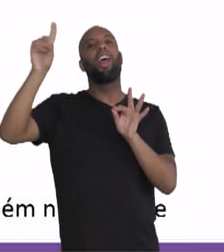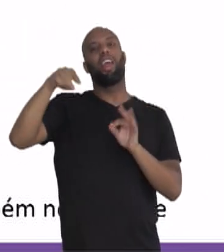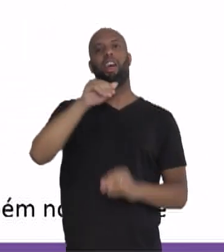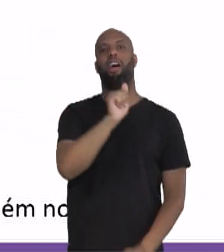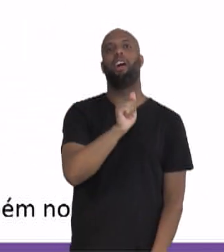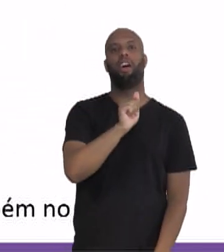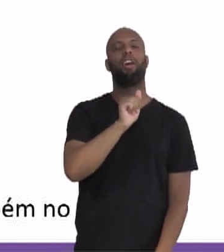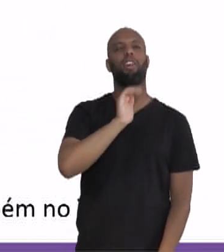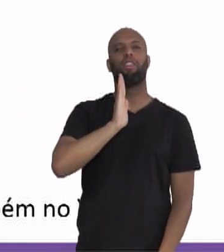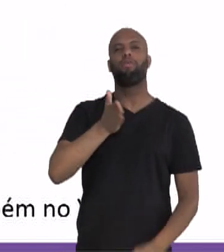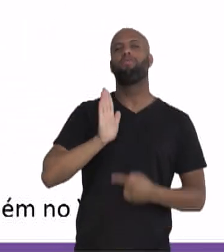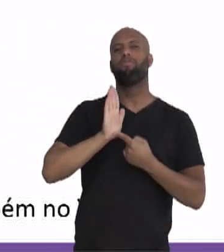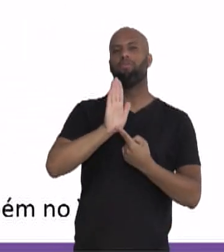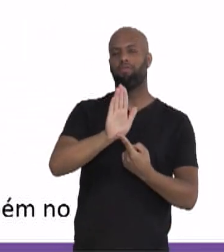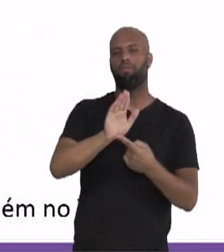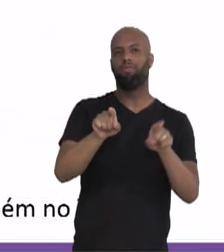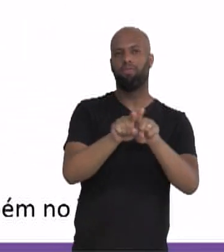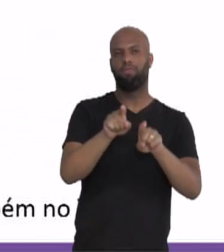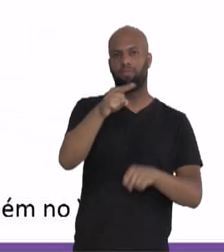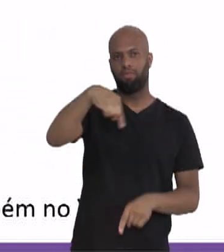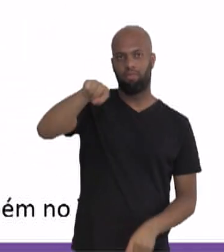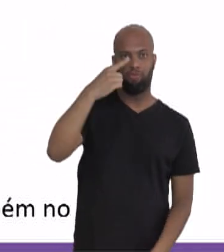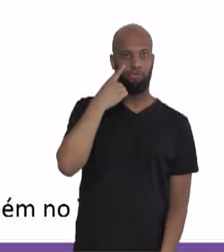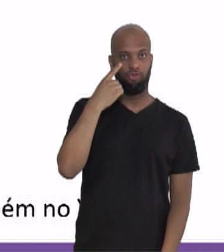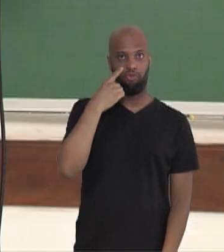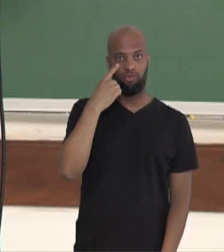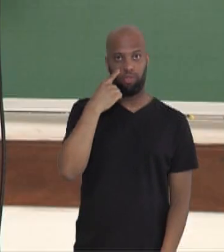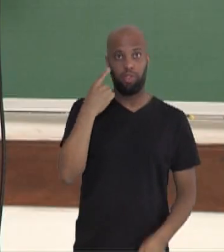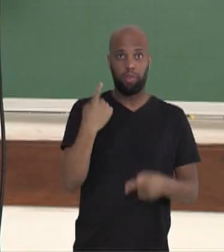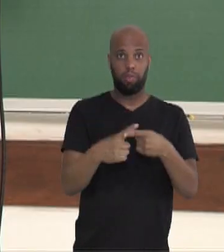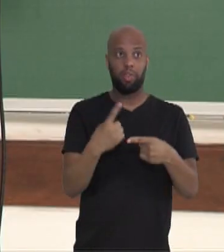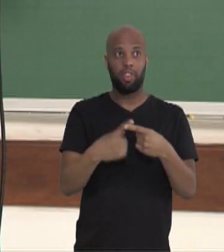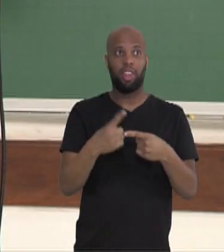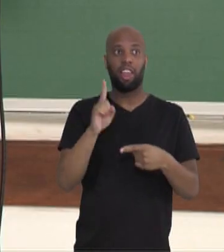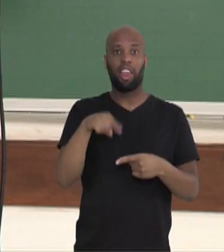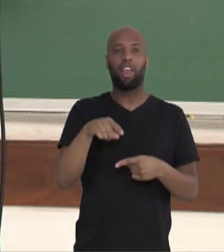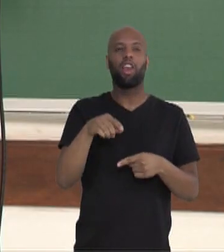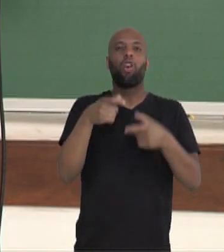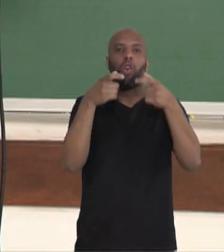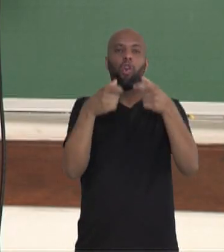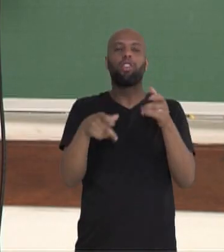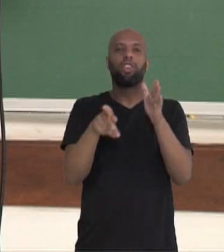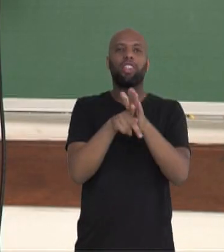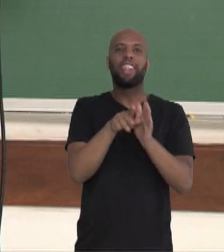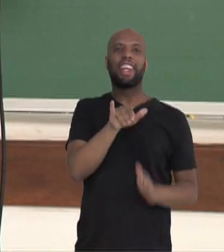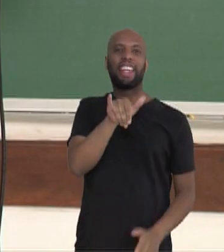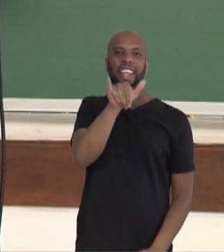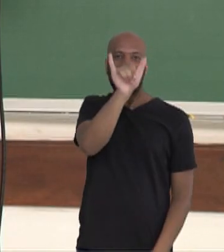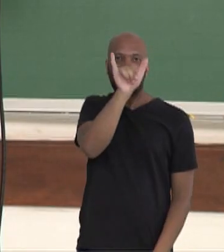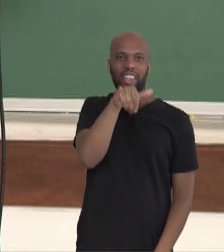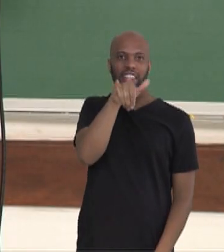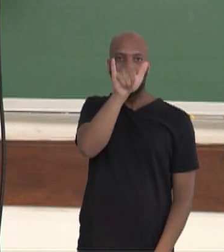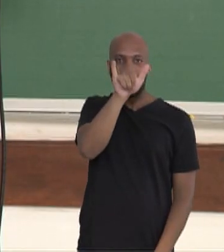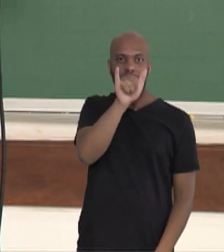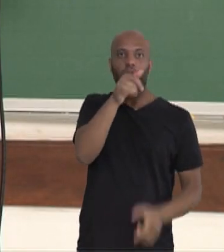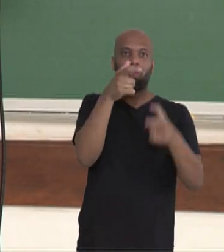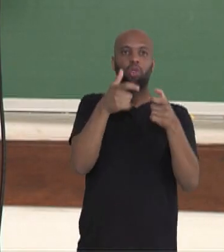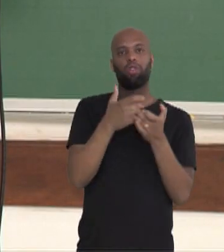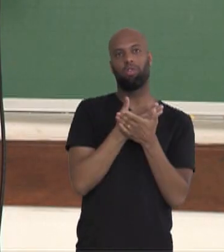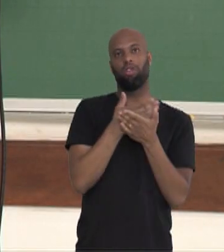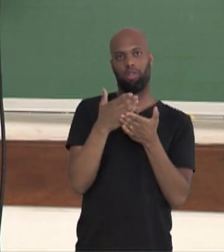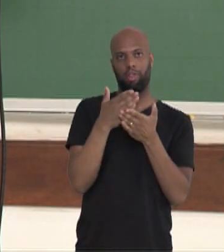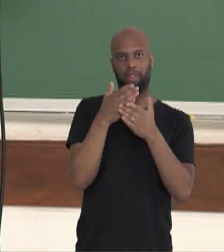encontra esse eixo central aqui. Né? Esse eixo central vai ser o eixo do Y ali, né? Então é a distância aonde começa o meu